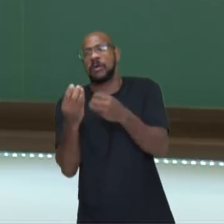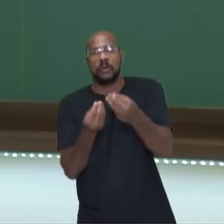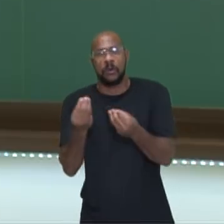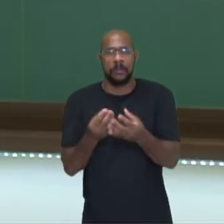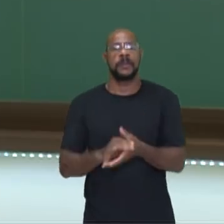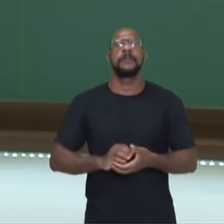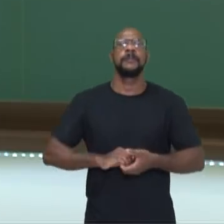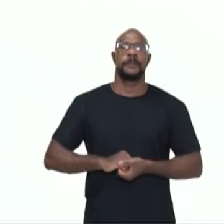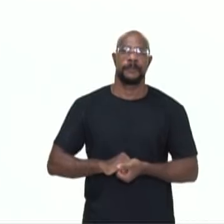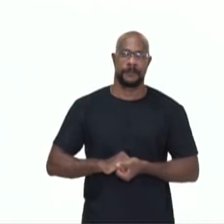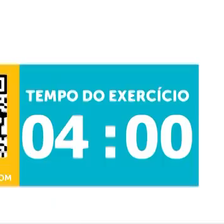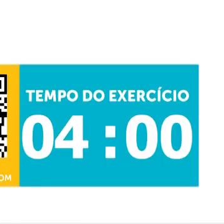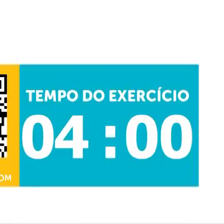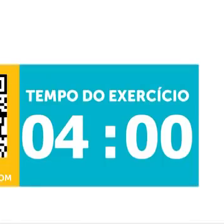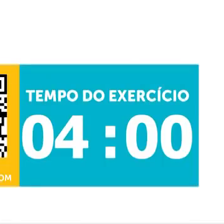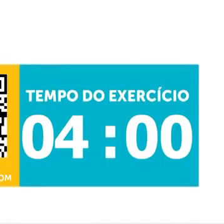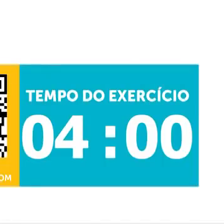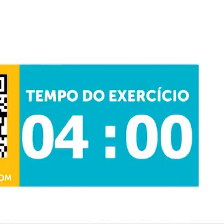Primeira República.